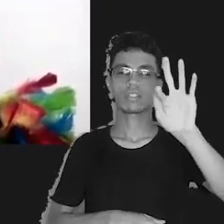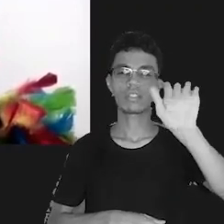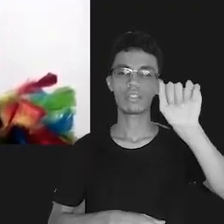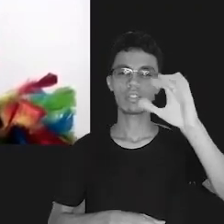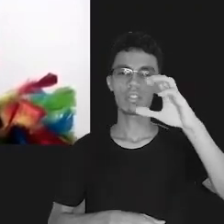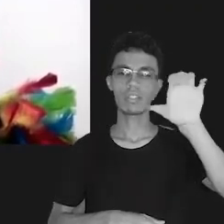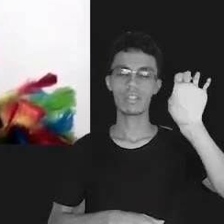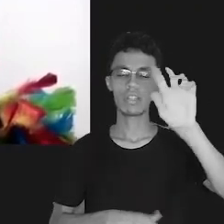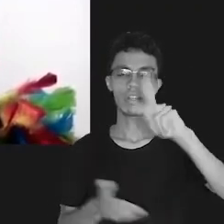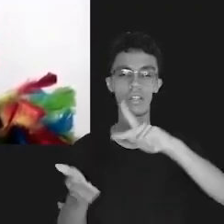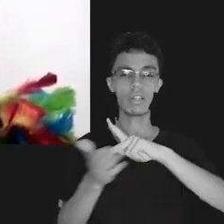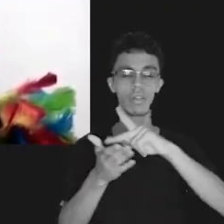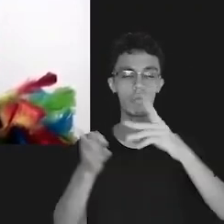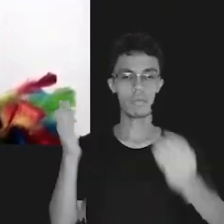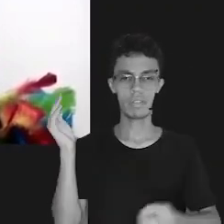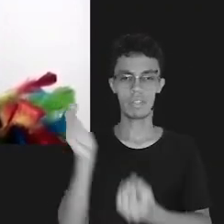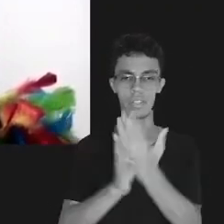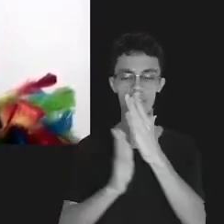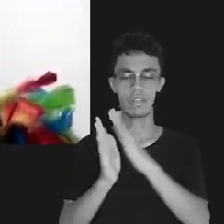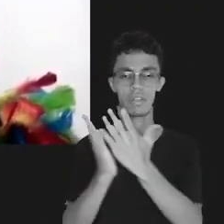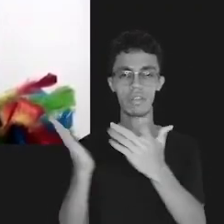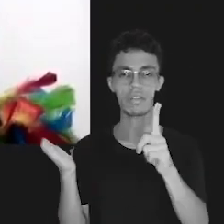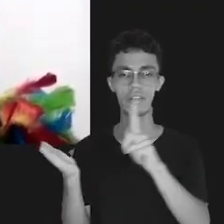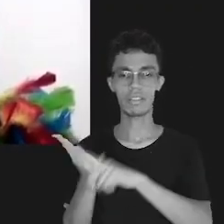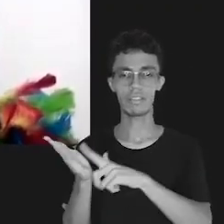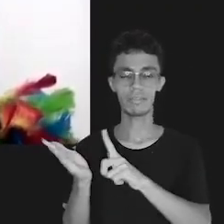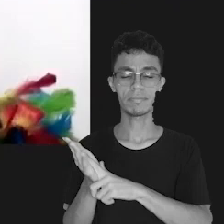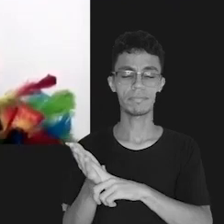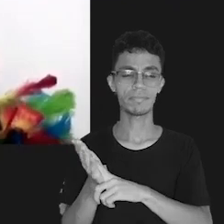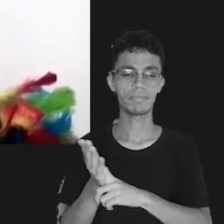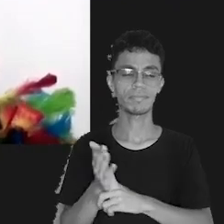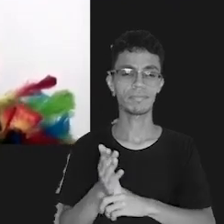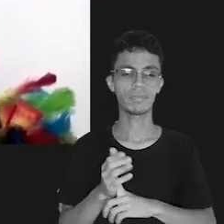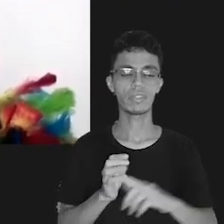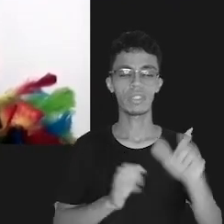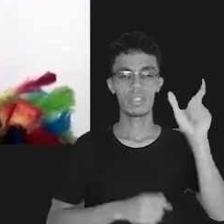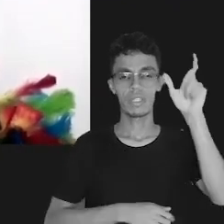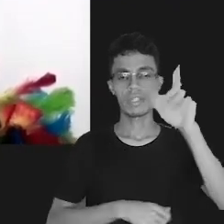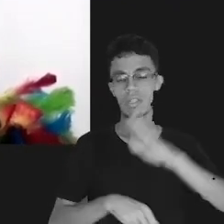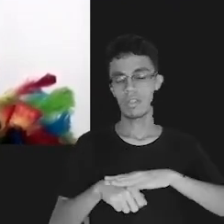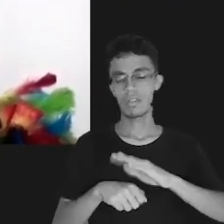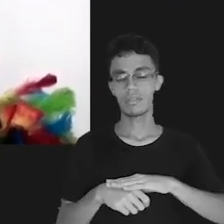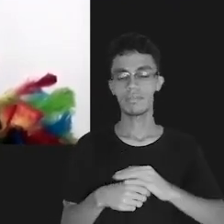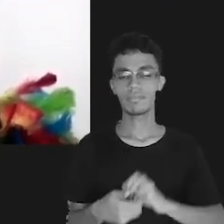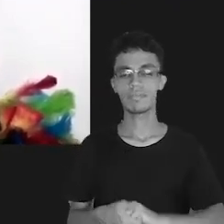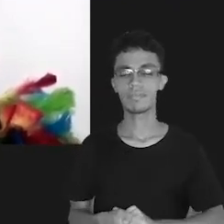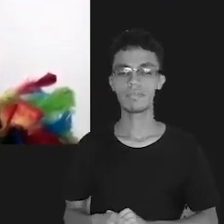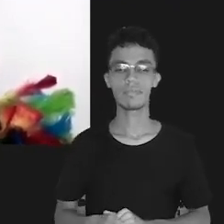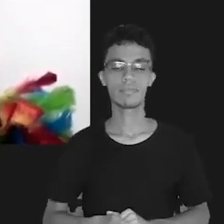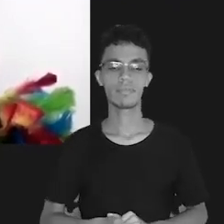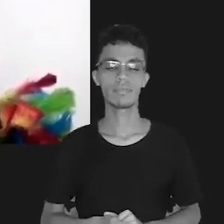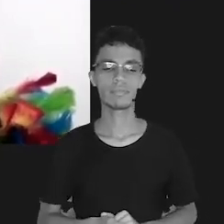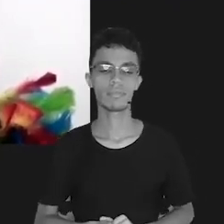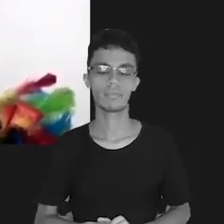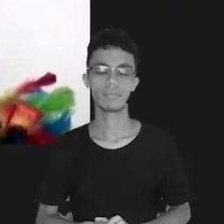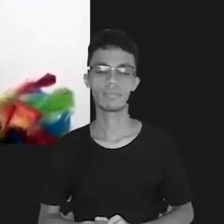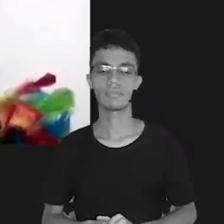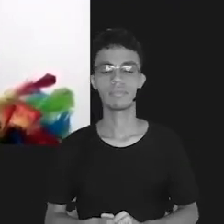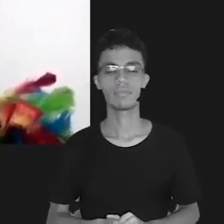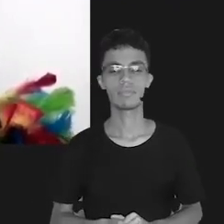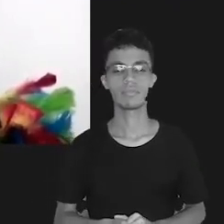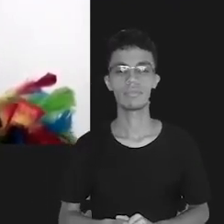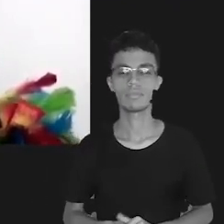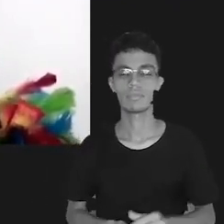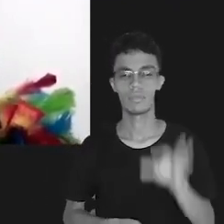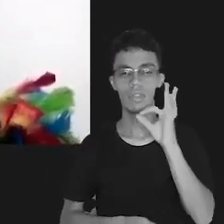É um livro de poemas da Hilda, enfim, fazendo um certo acerto aí, né?